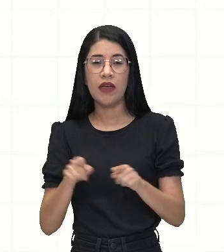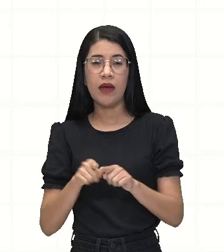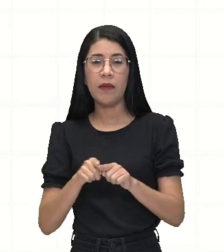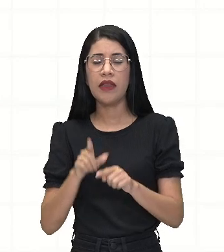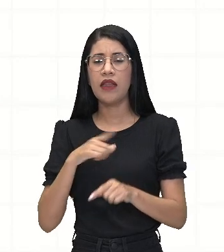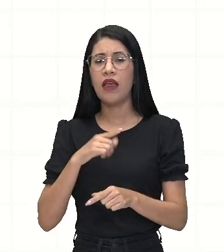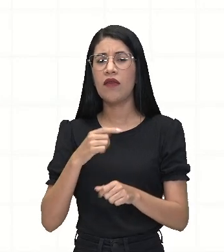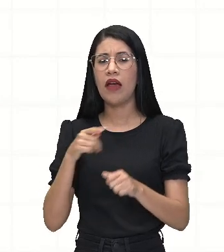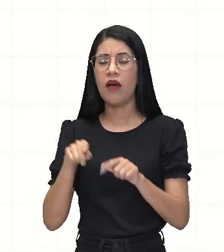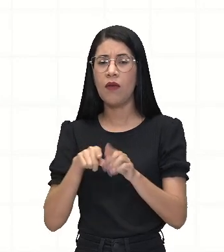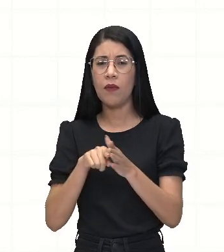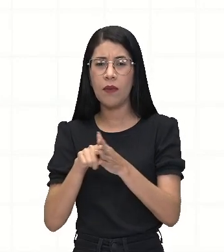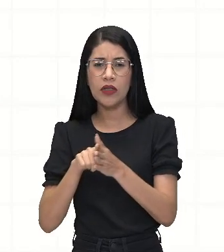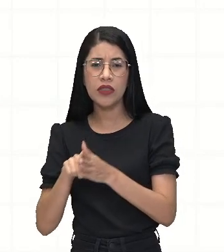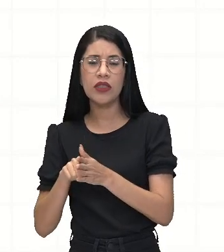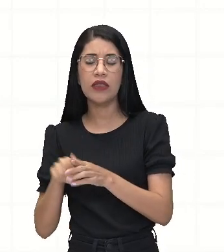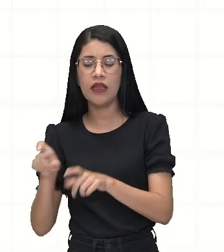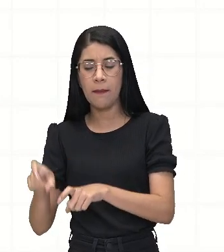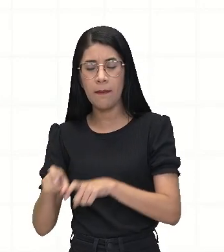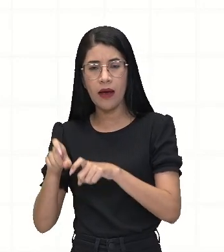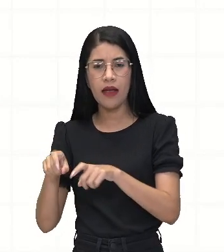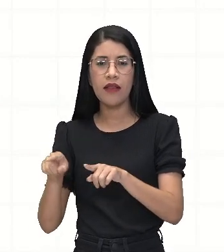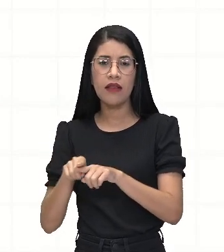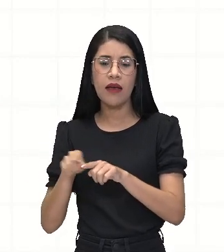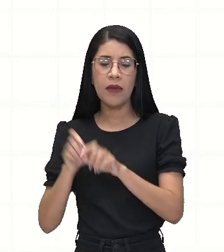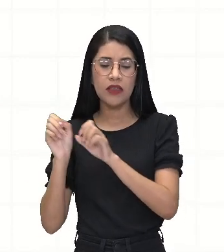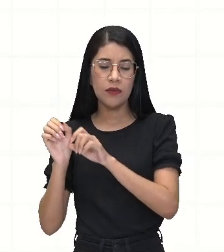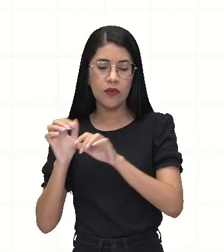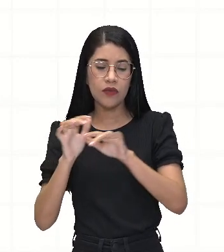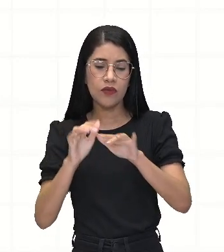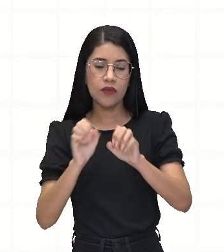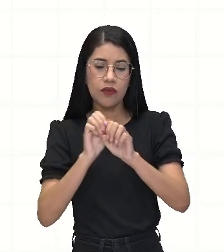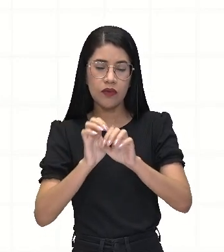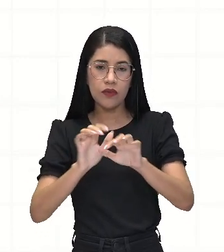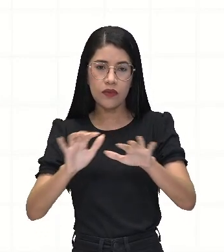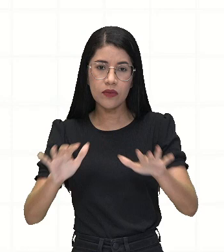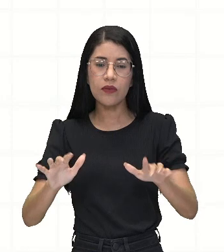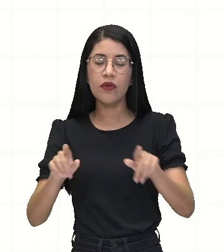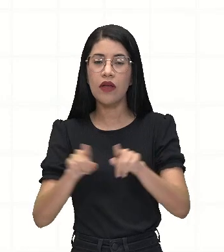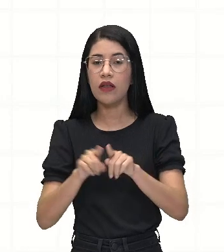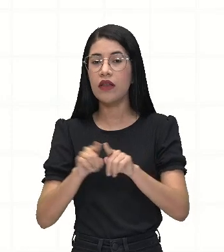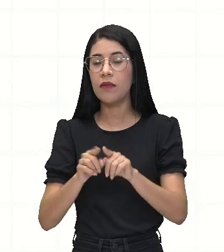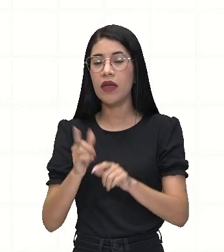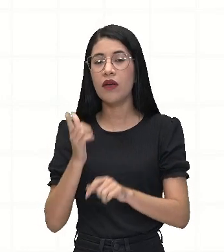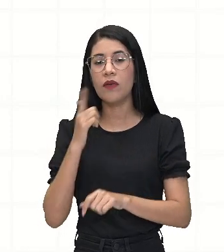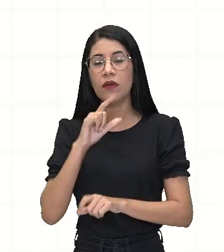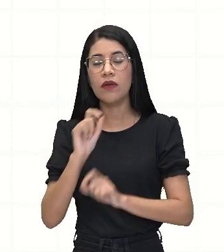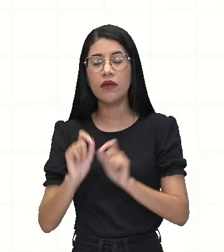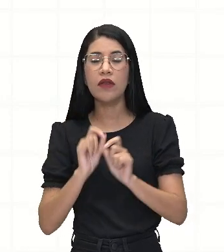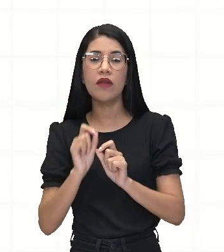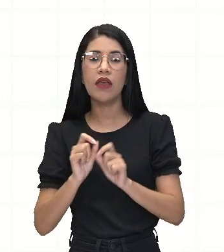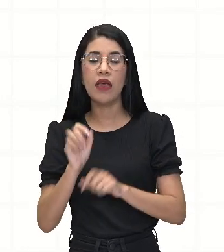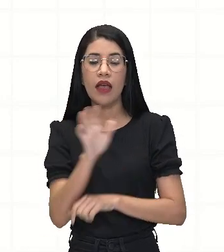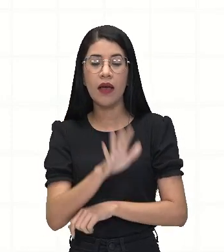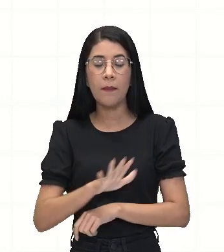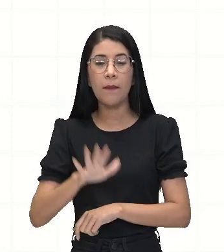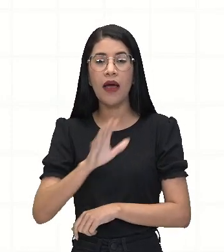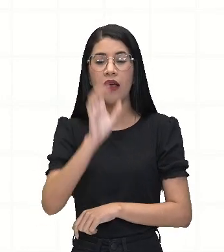de exploração, as colônias de povoamento, E alcançaram aí as